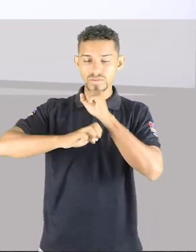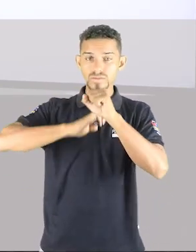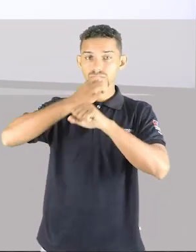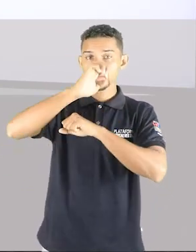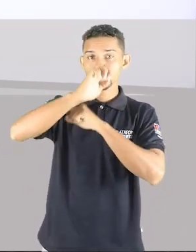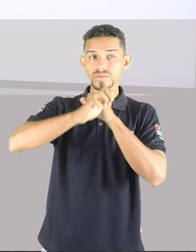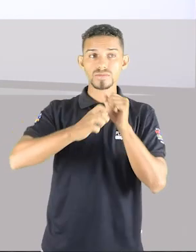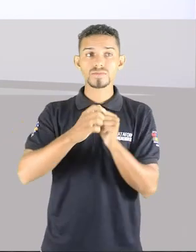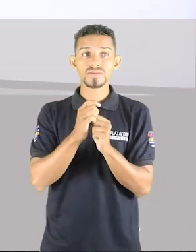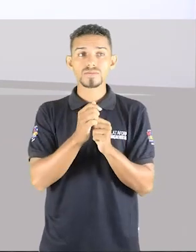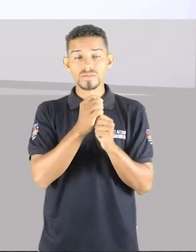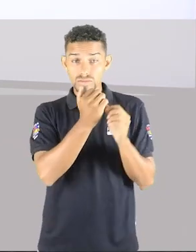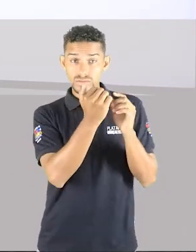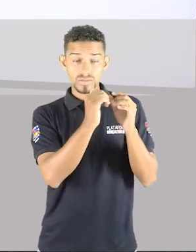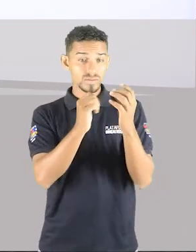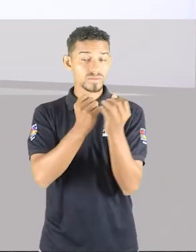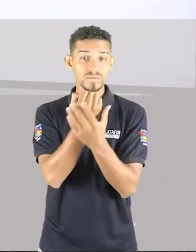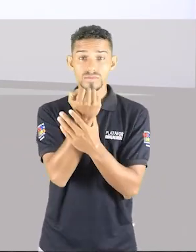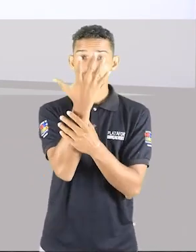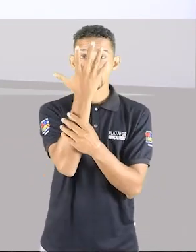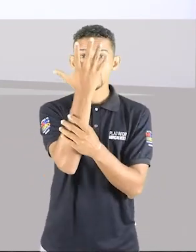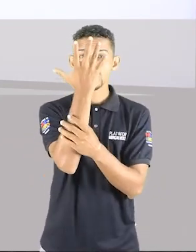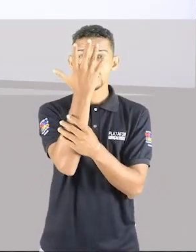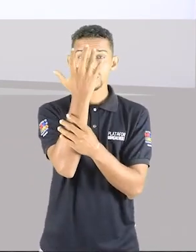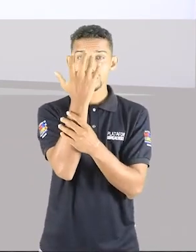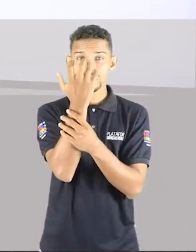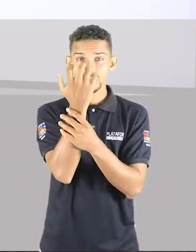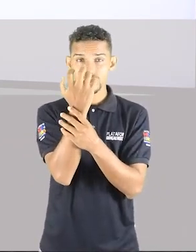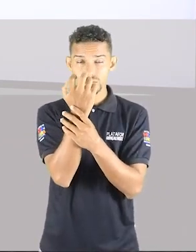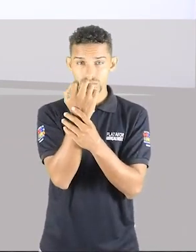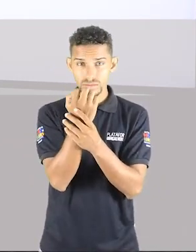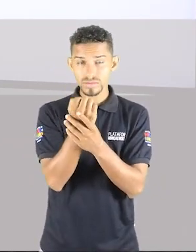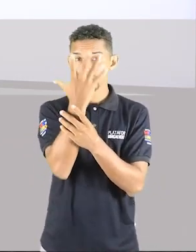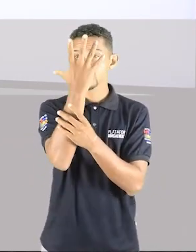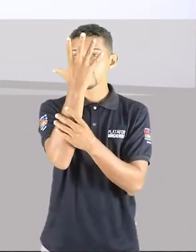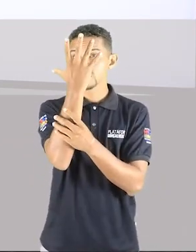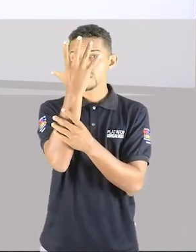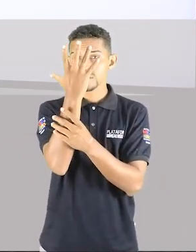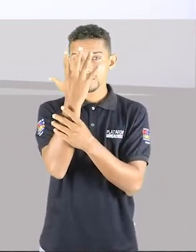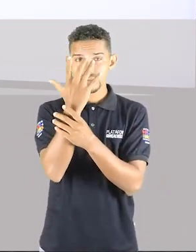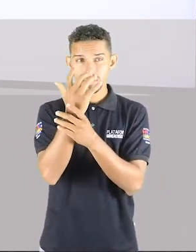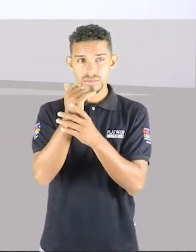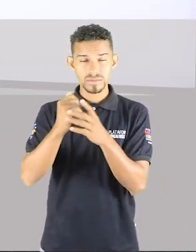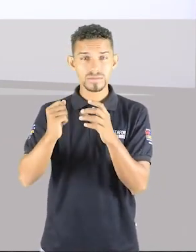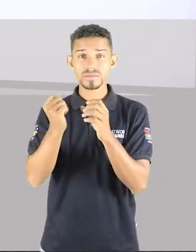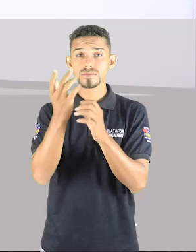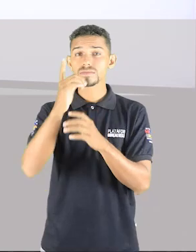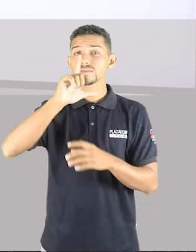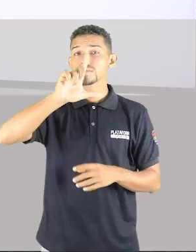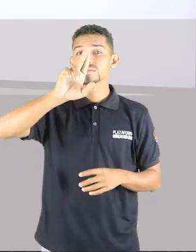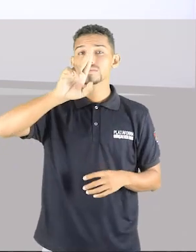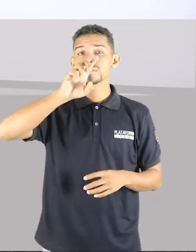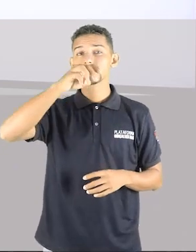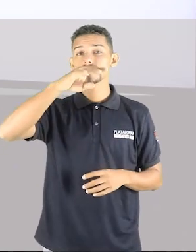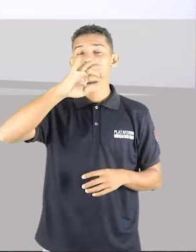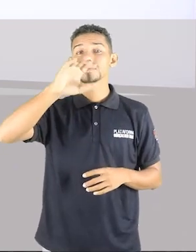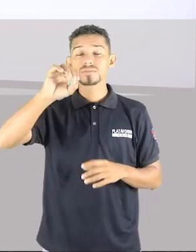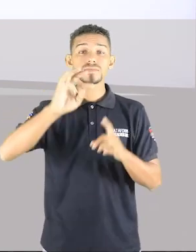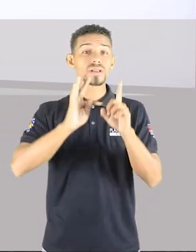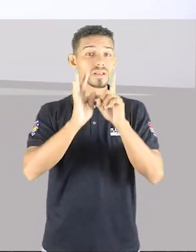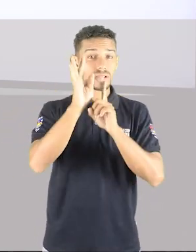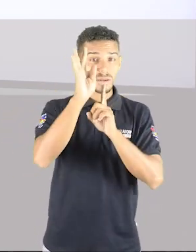ó passam na lâmpada transformam energia elétrica em energia luminosa e